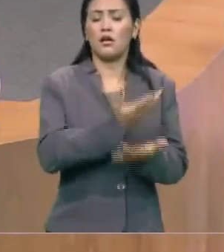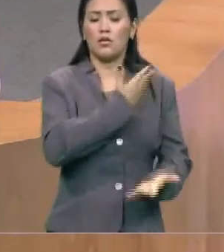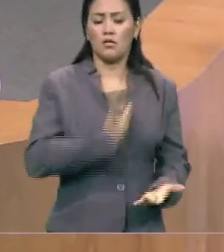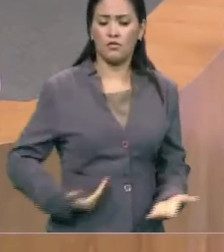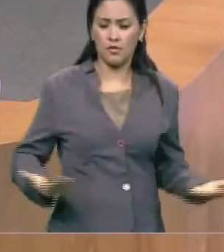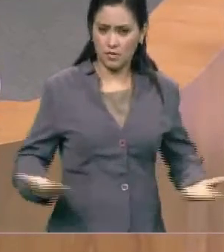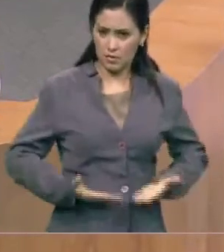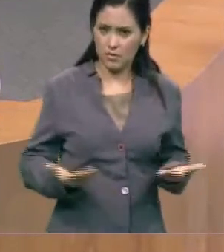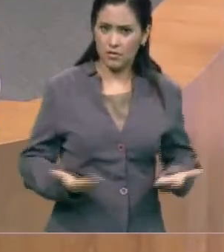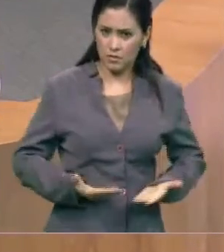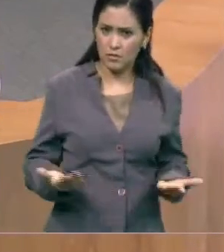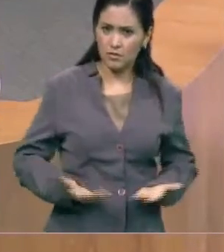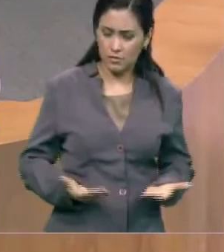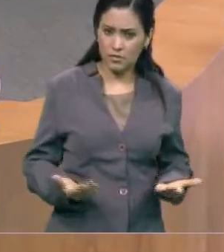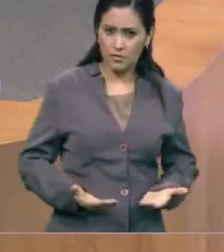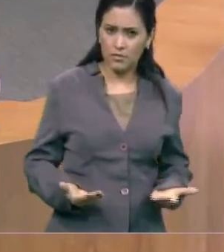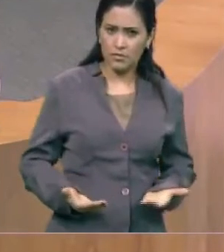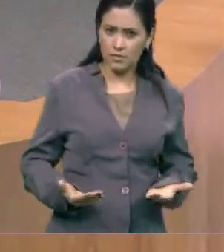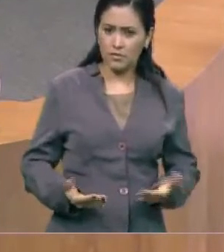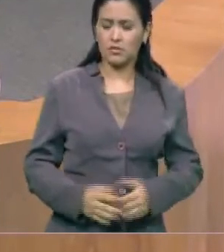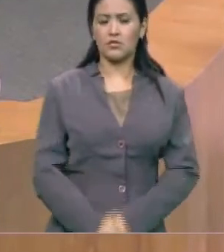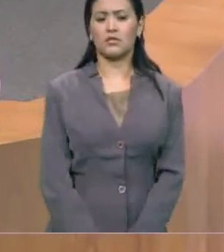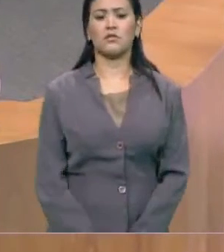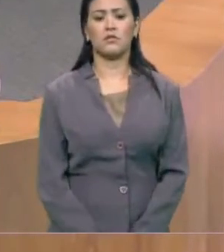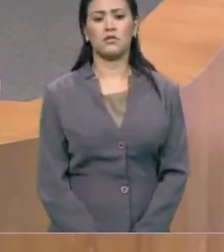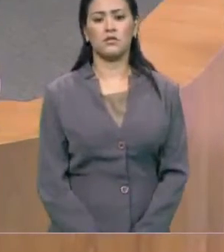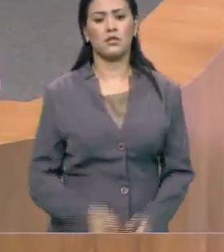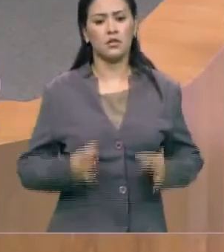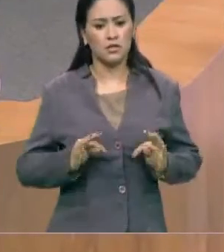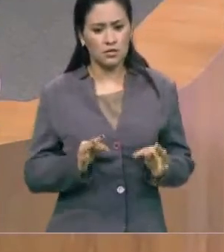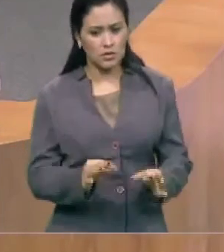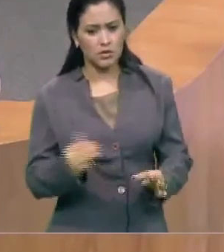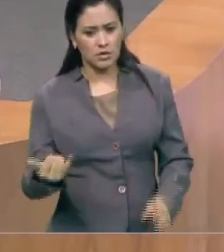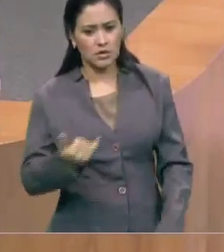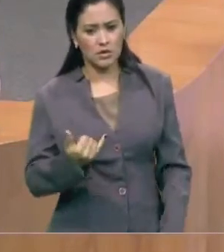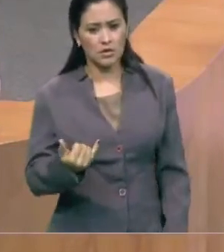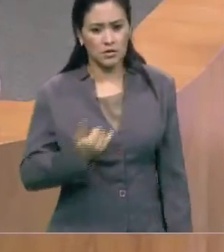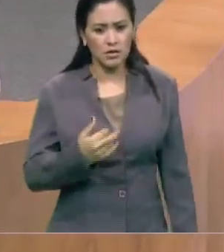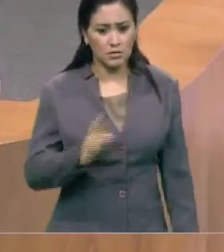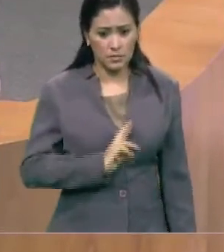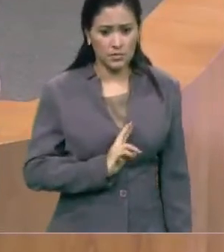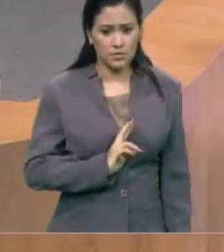e os técnicos, deputada, responderam, ó, deputada,